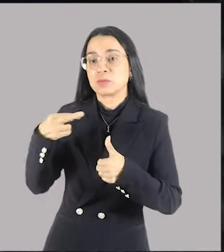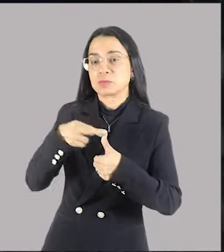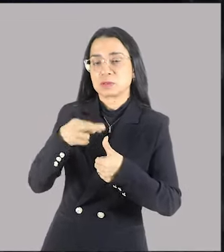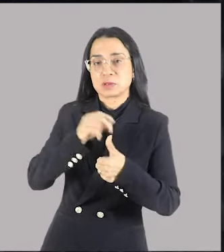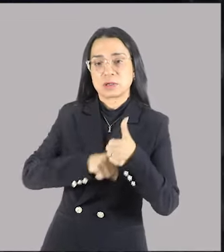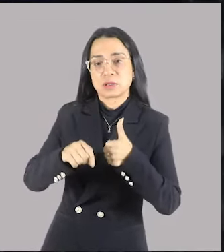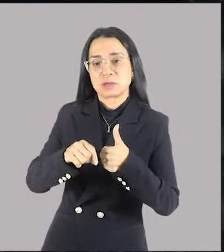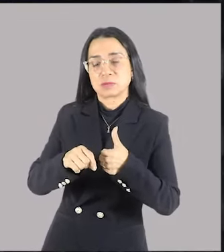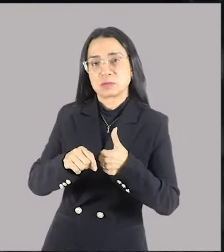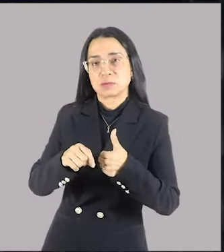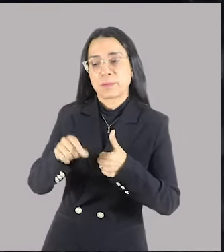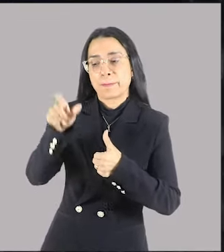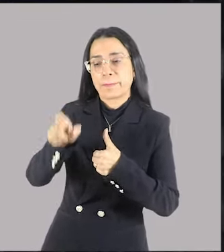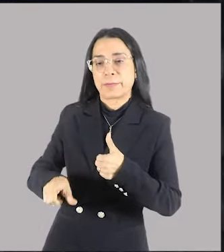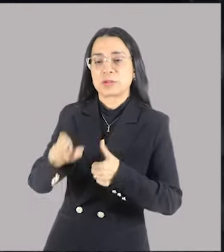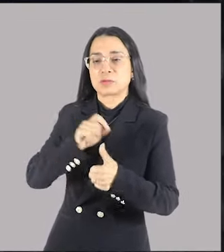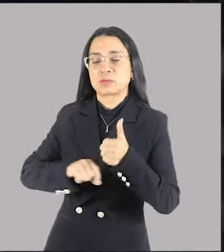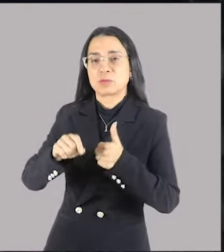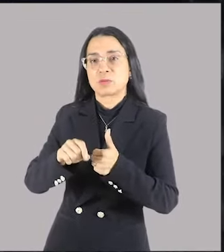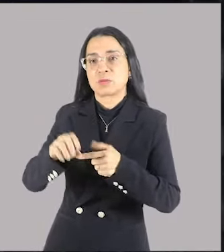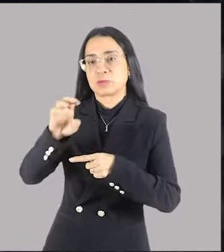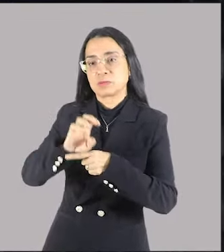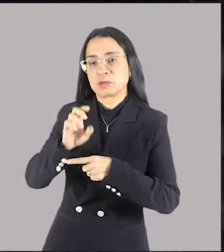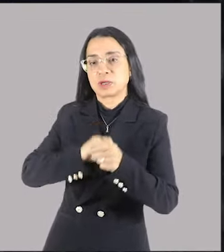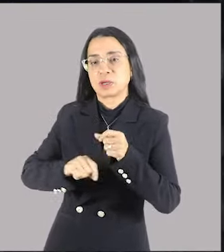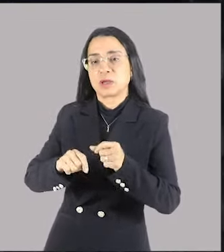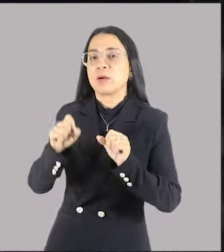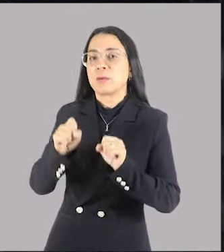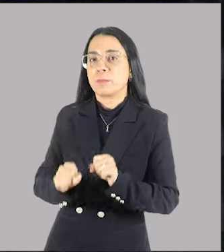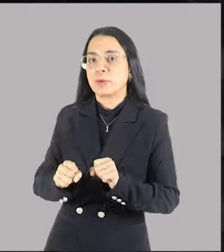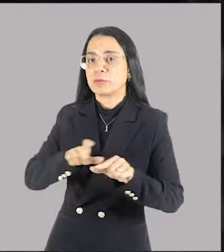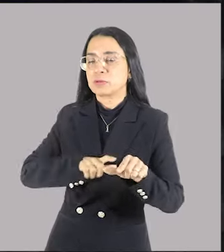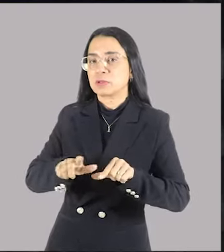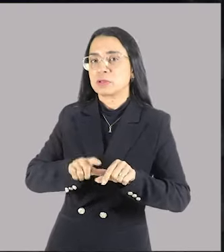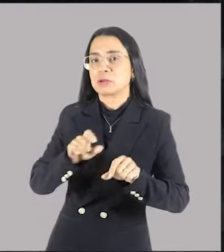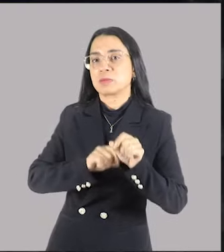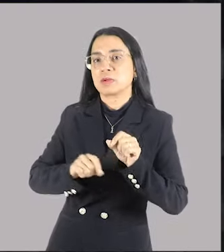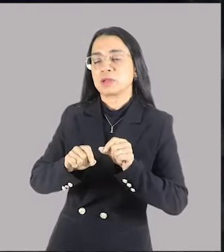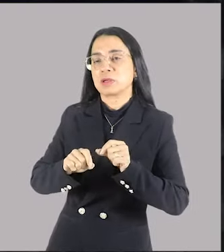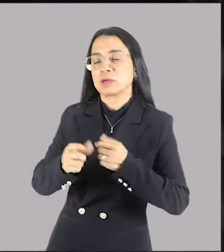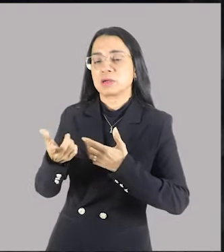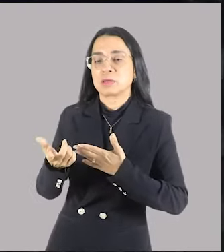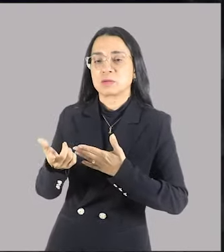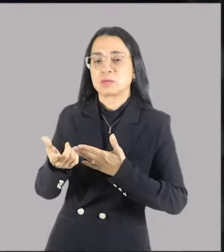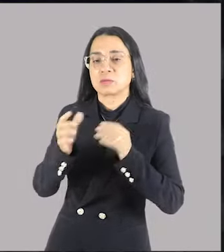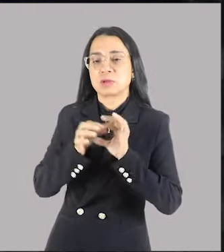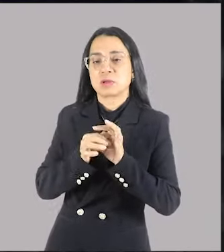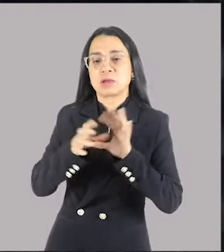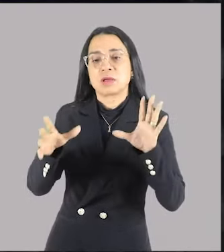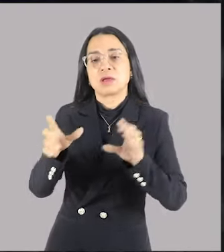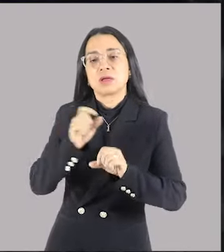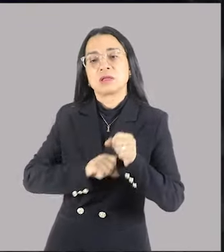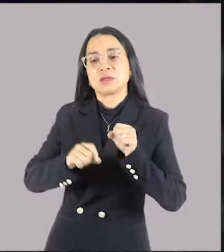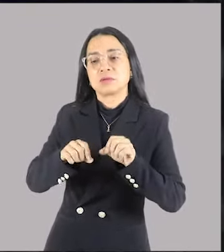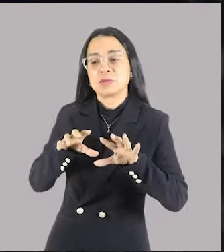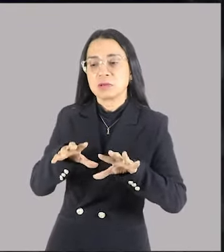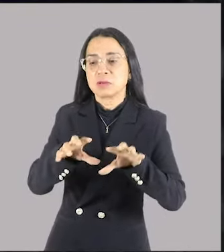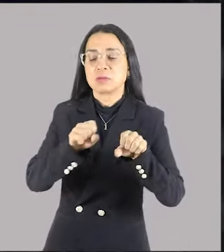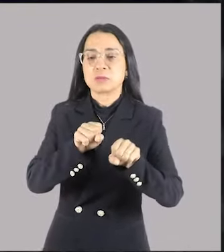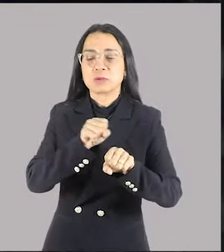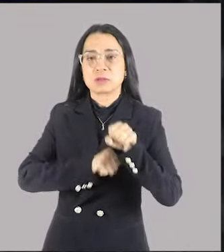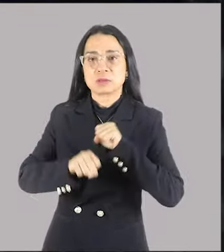servidores estatais e podem exercer essa função através de livre nomeação e livre exoneração